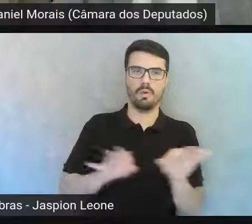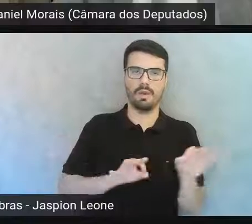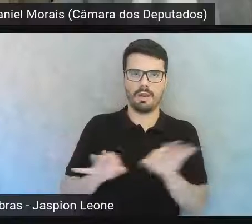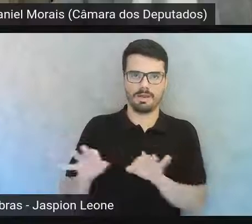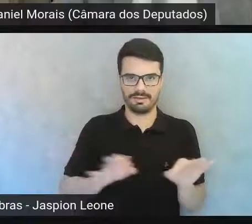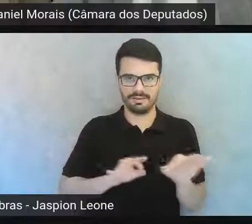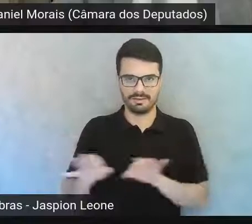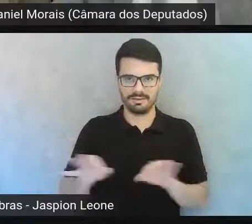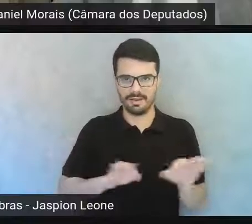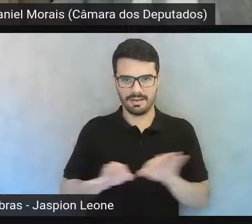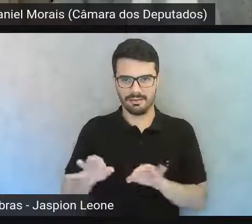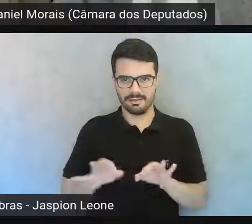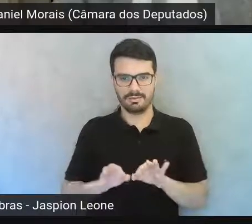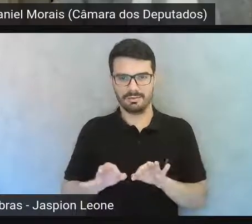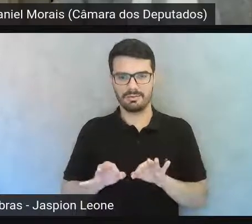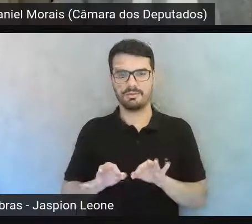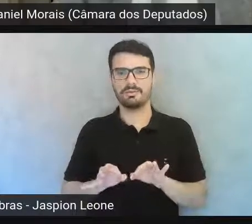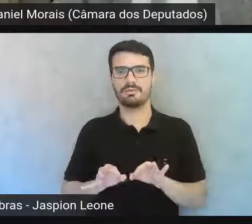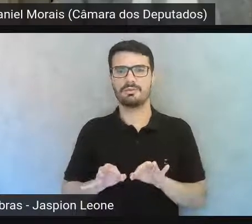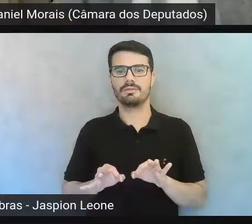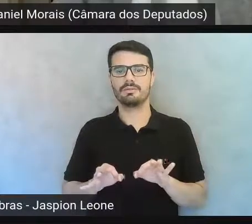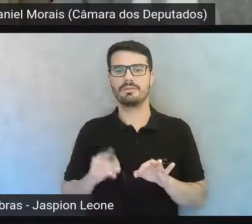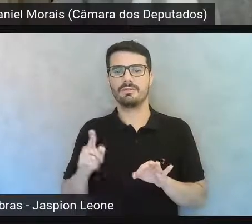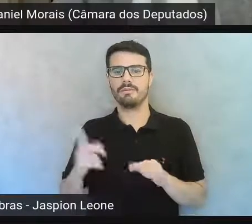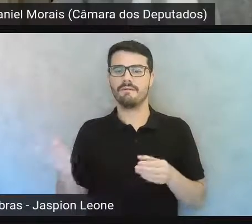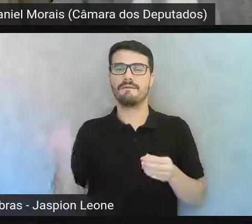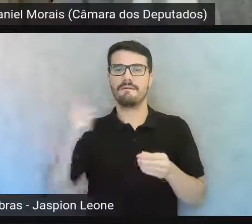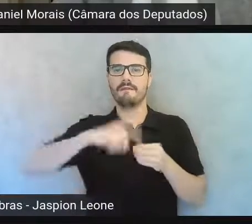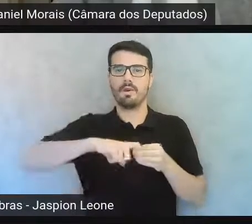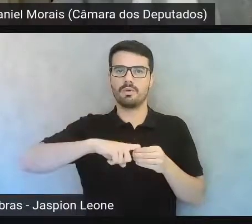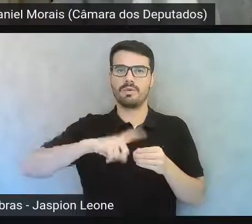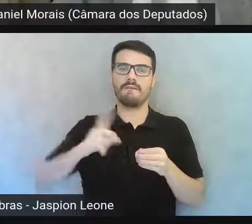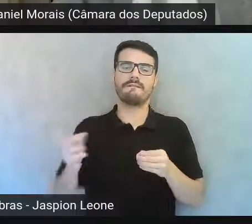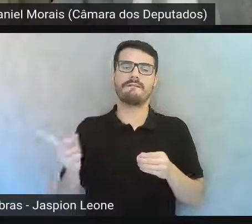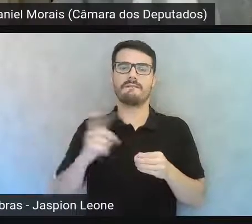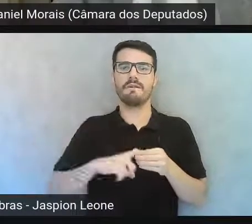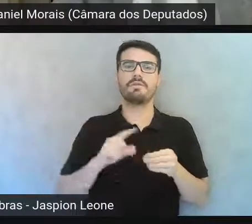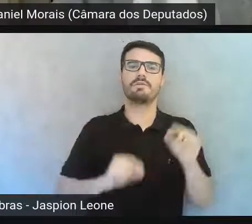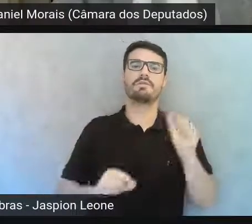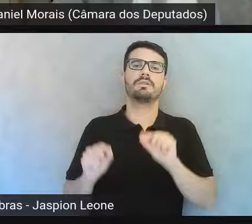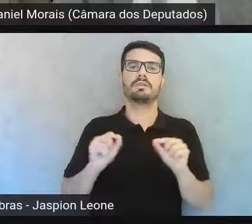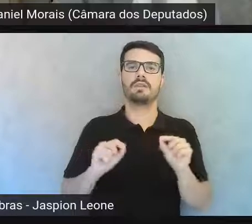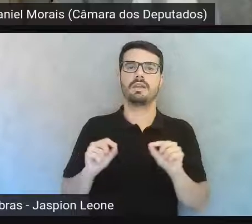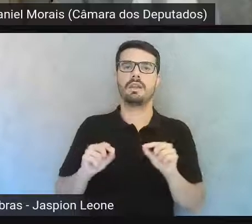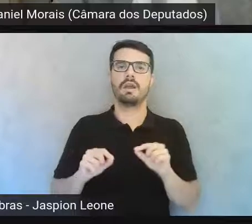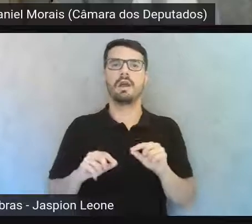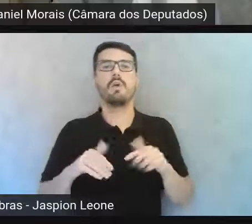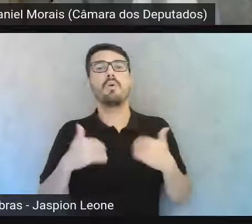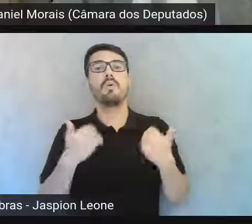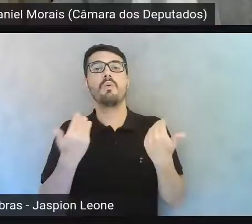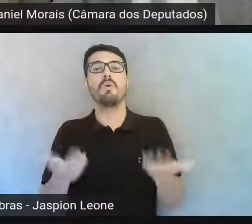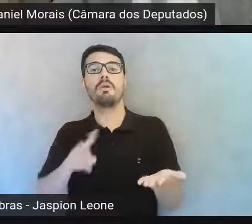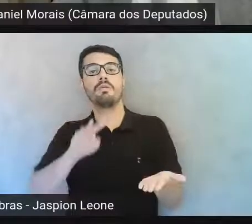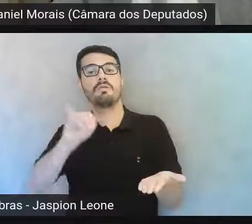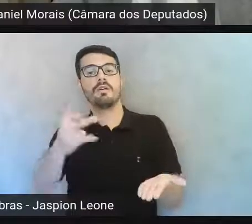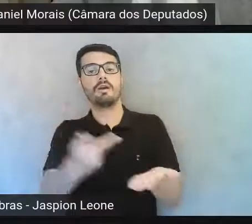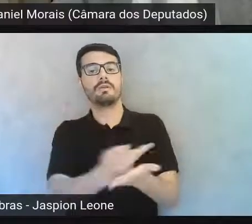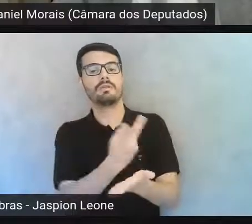partir da volta propriamente dita, temporal, quando voltará às